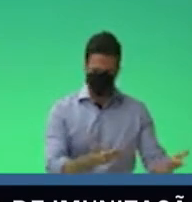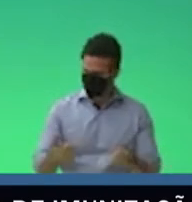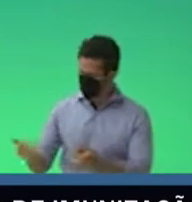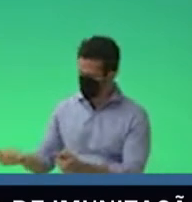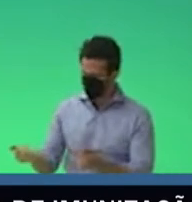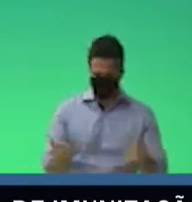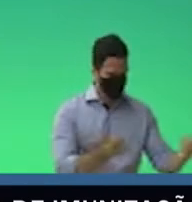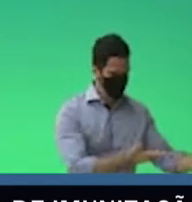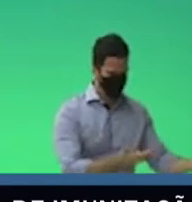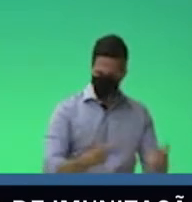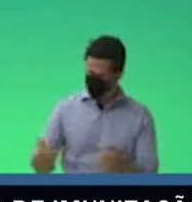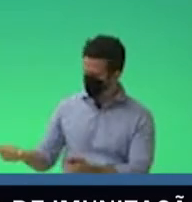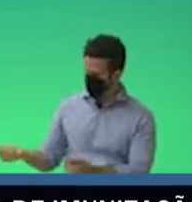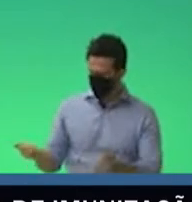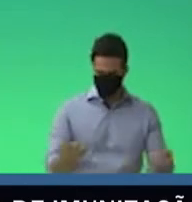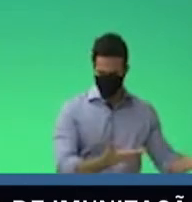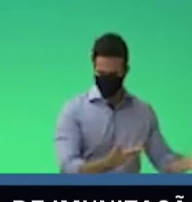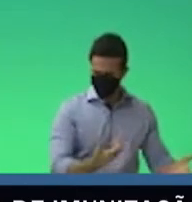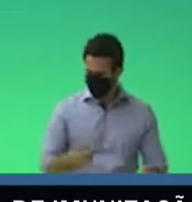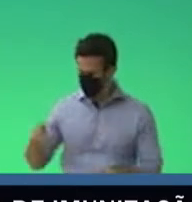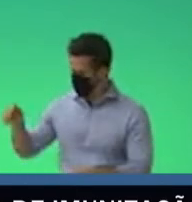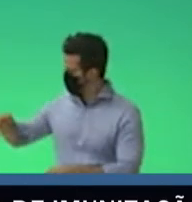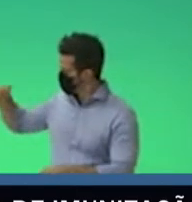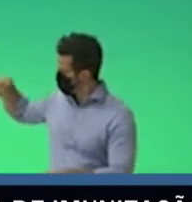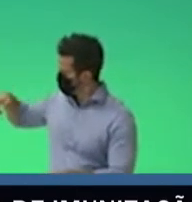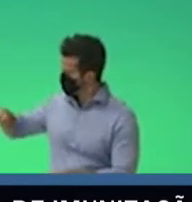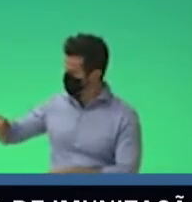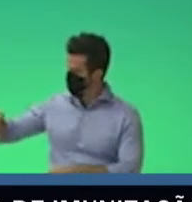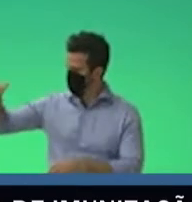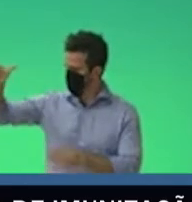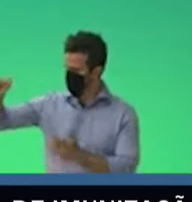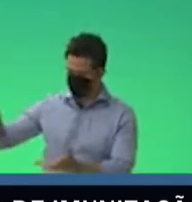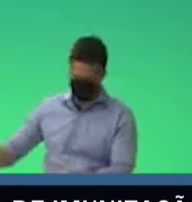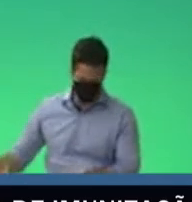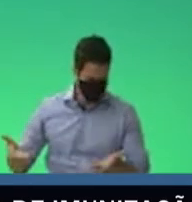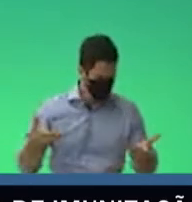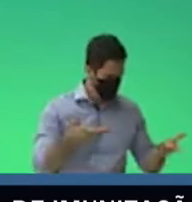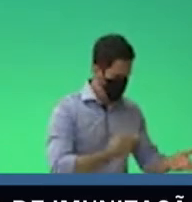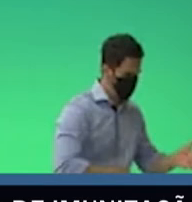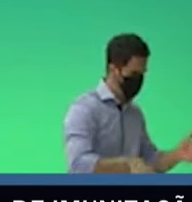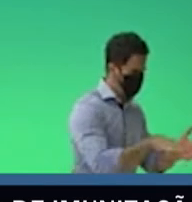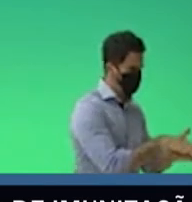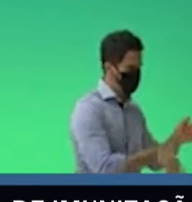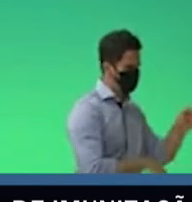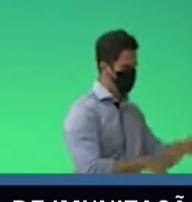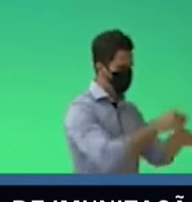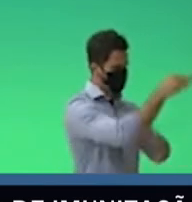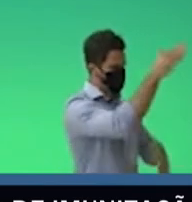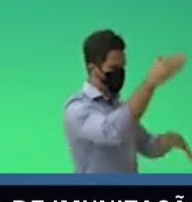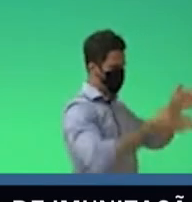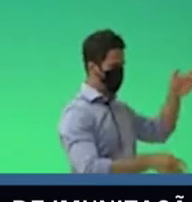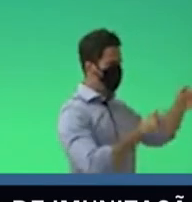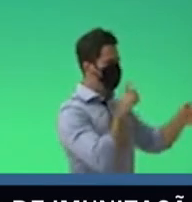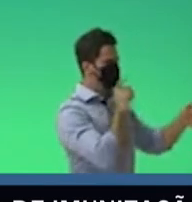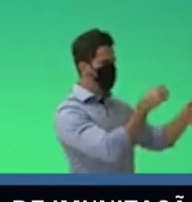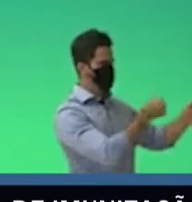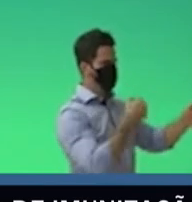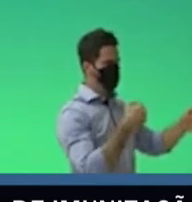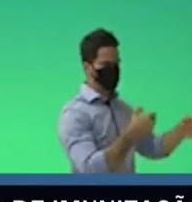desde que da chegada delas ao aeroporto até o armazenamento delas da nossa central de frio de frio